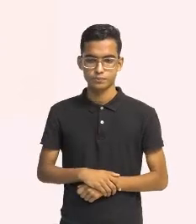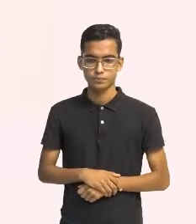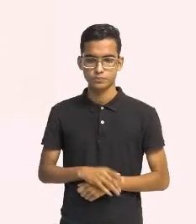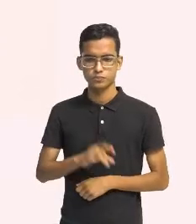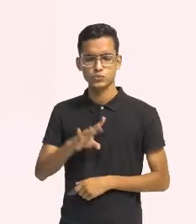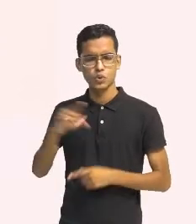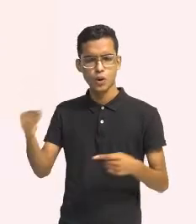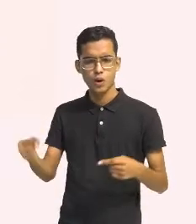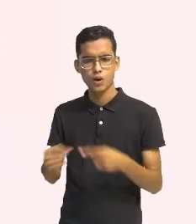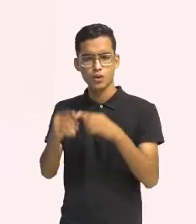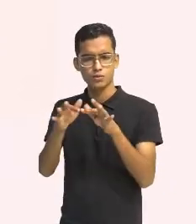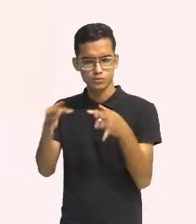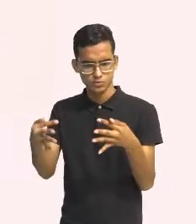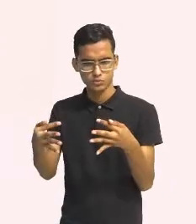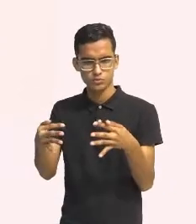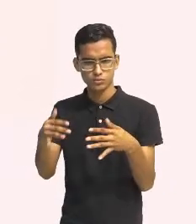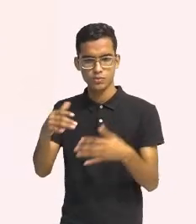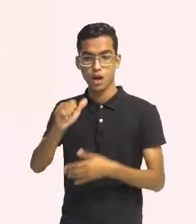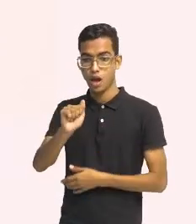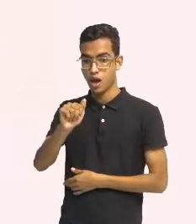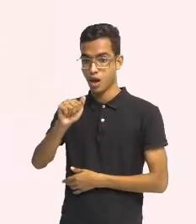ligações simples,